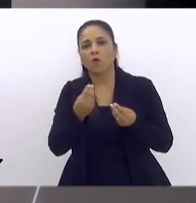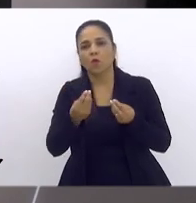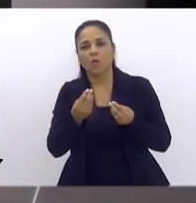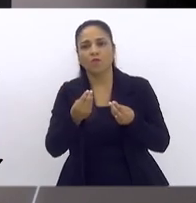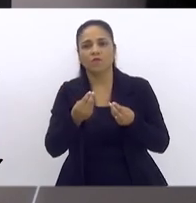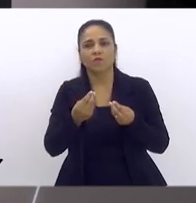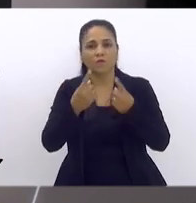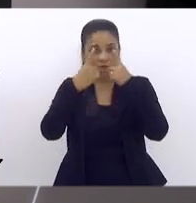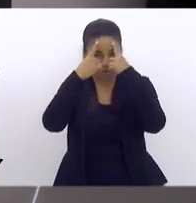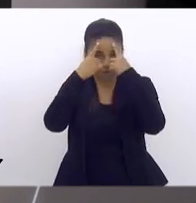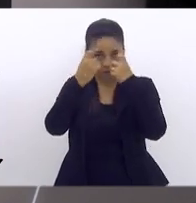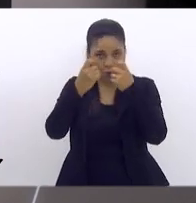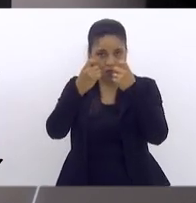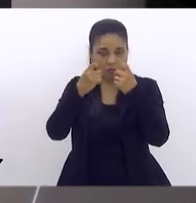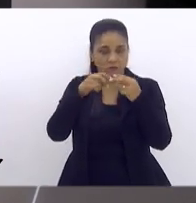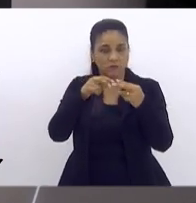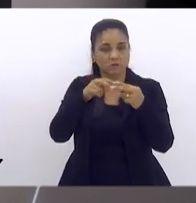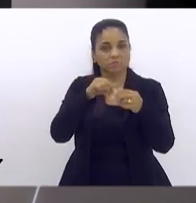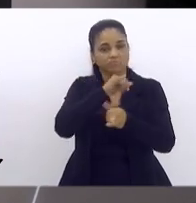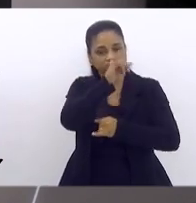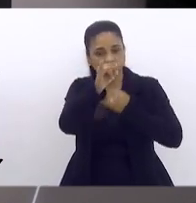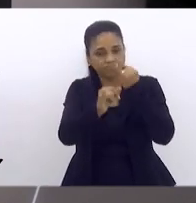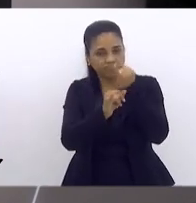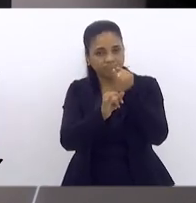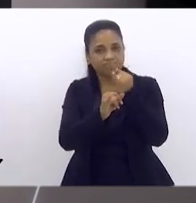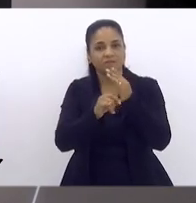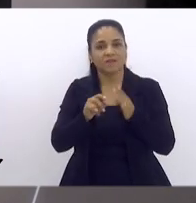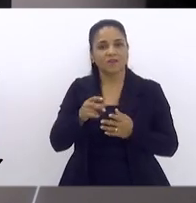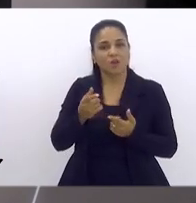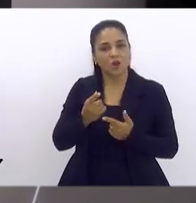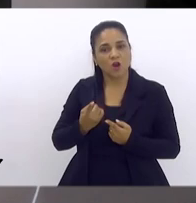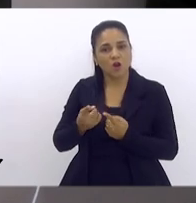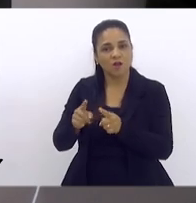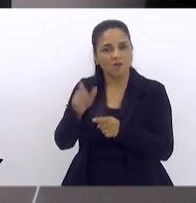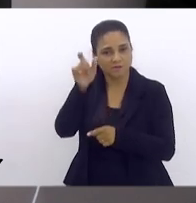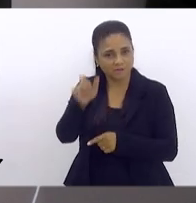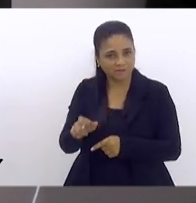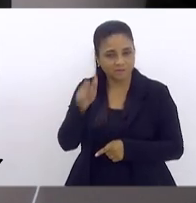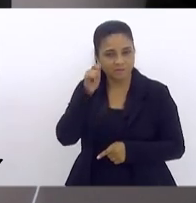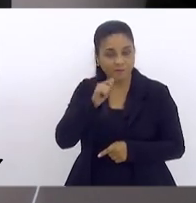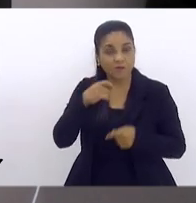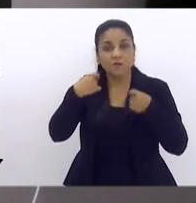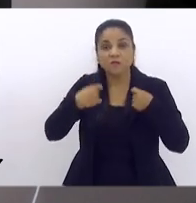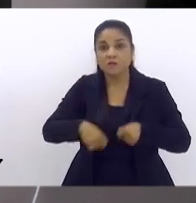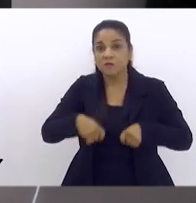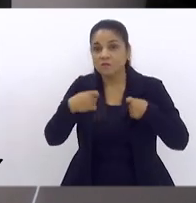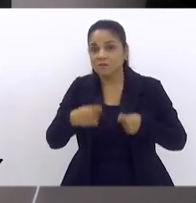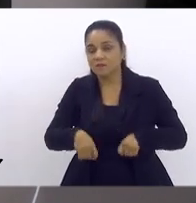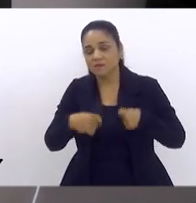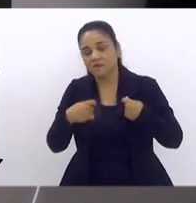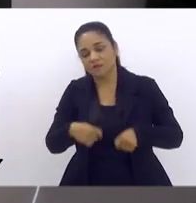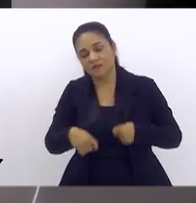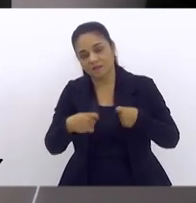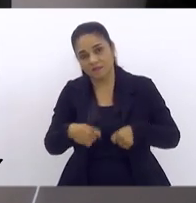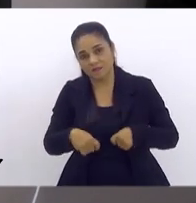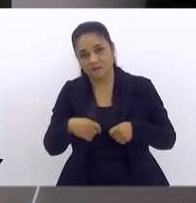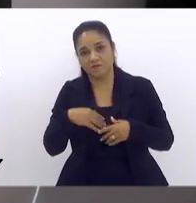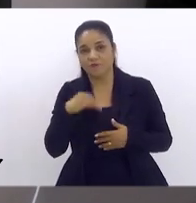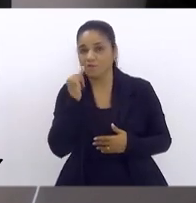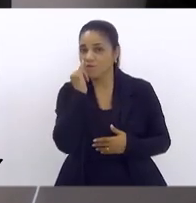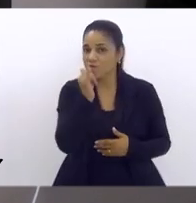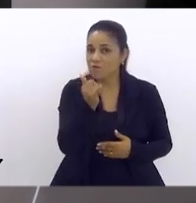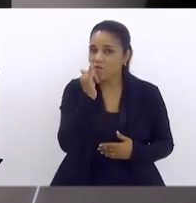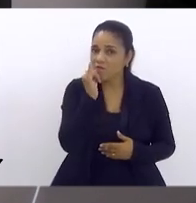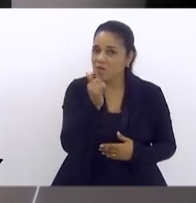sobre violência cibernética é contra as mulheres sobre a necessidade de da gente falar mais sobre